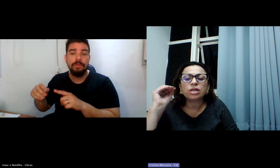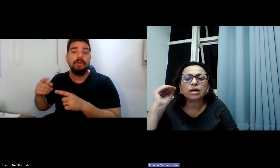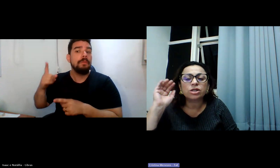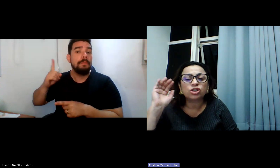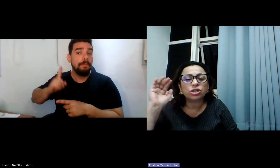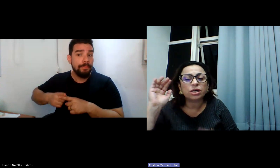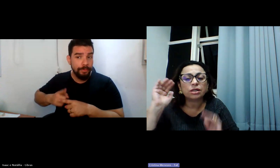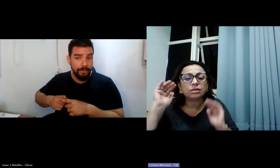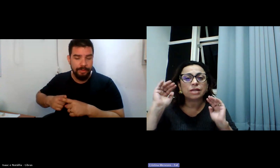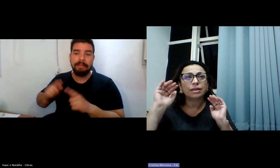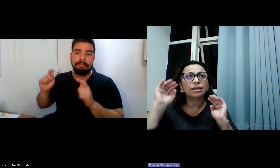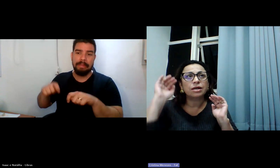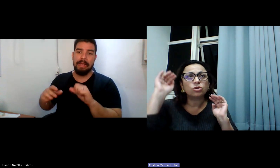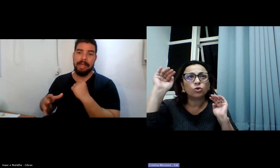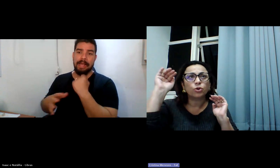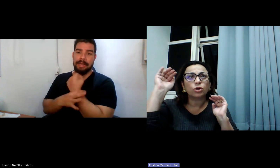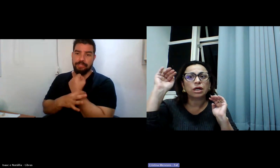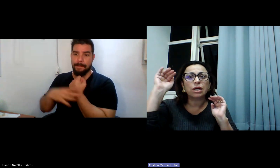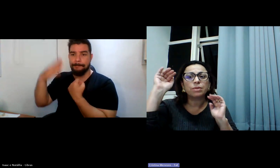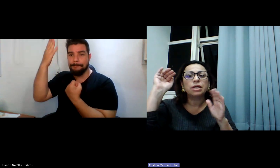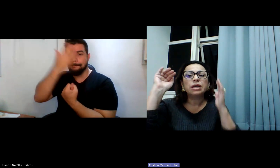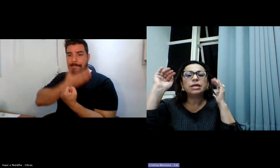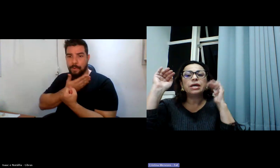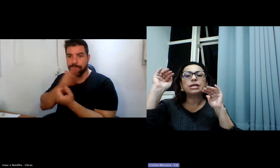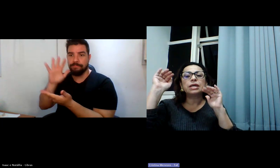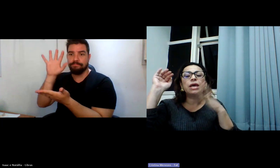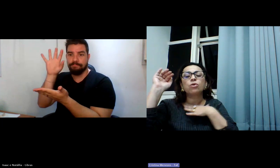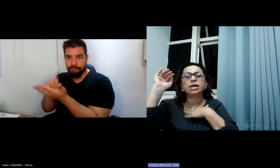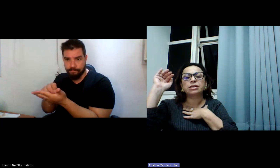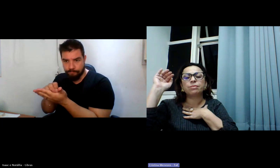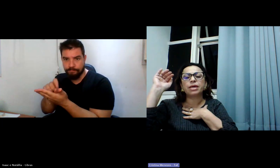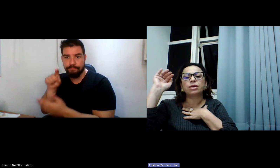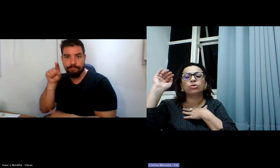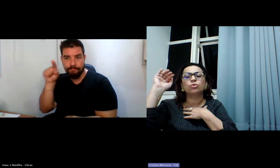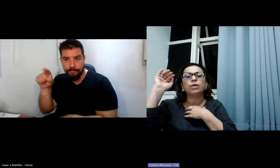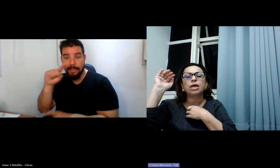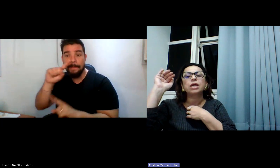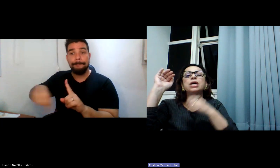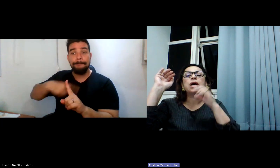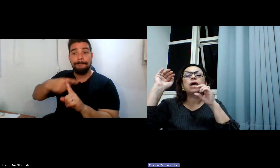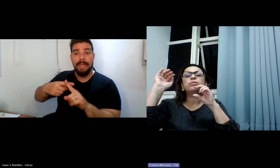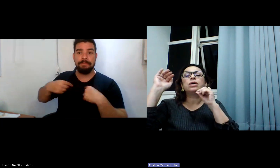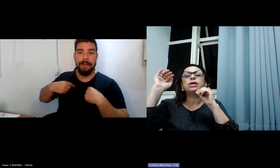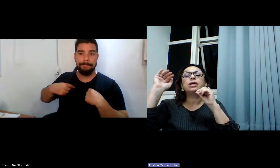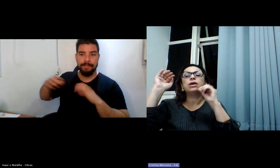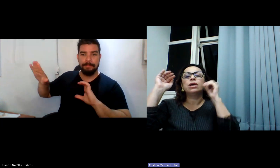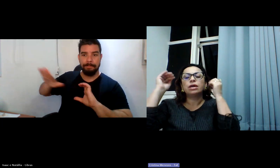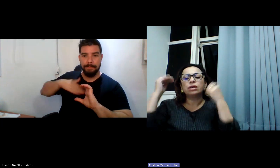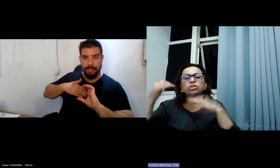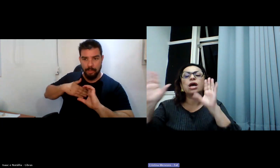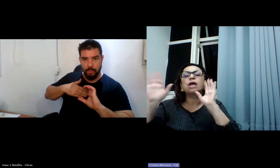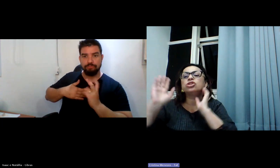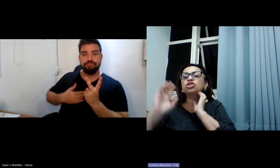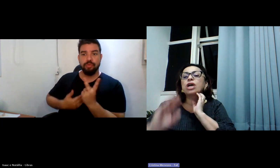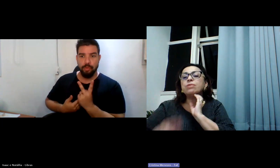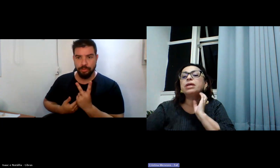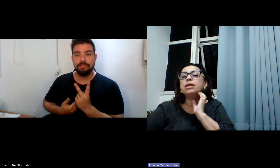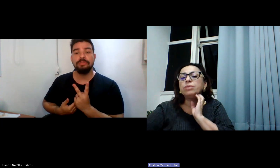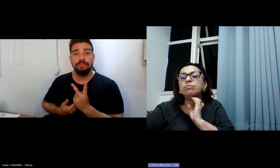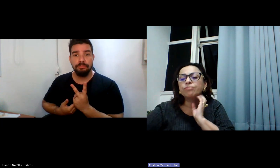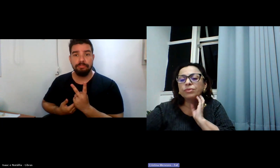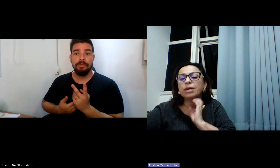a gente tem a garantia que está tanto no programa e aqui eu recebendo, né? Aí, a gente